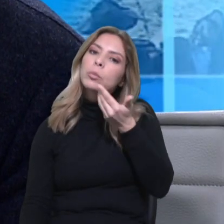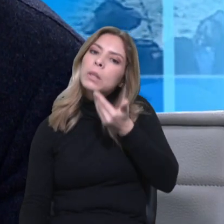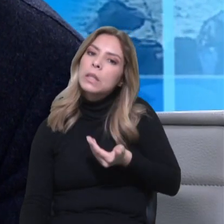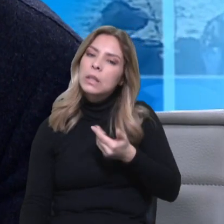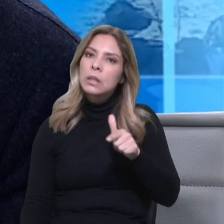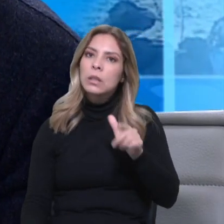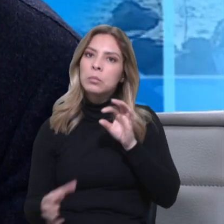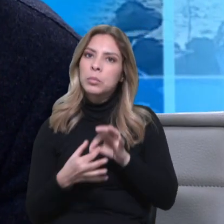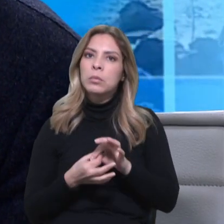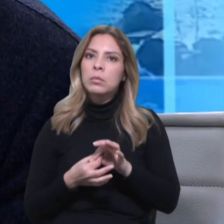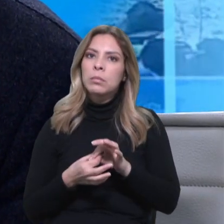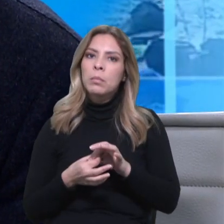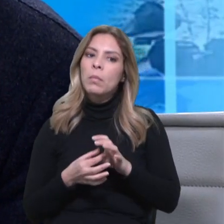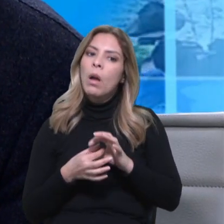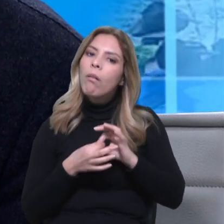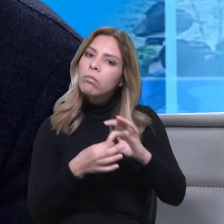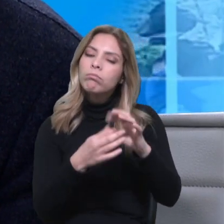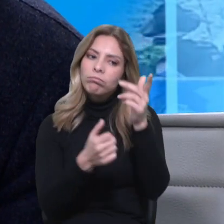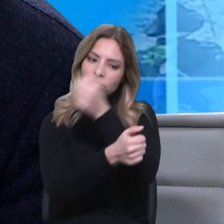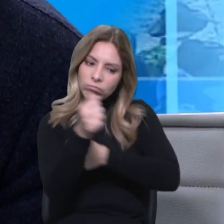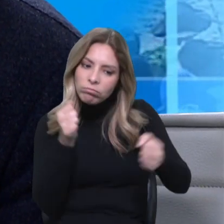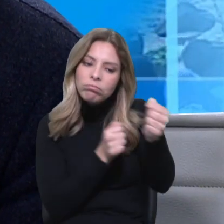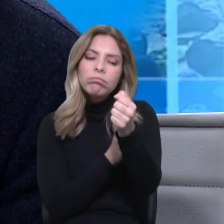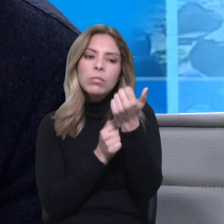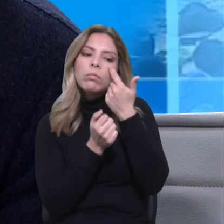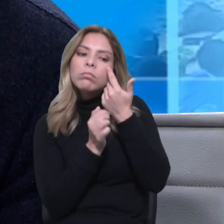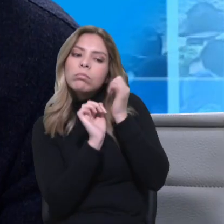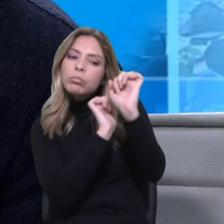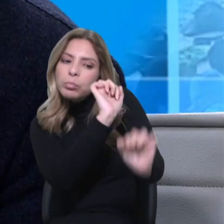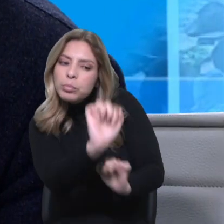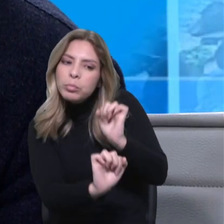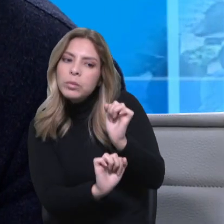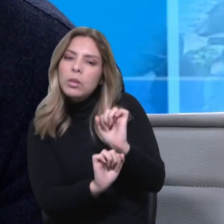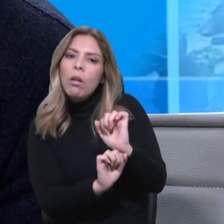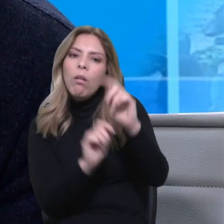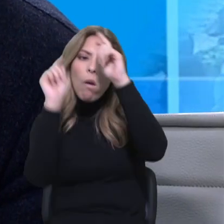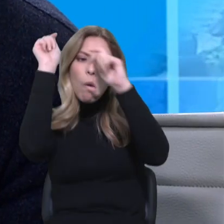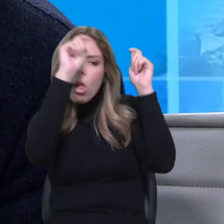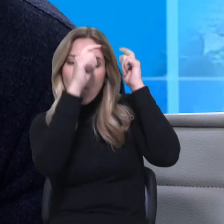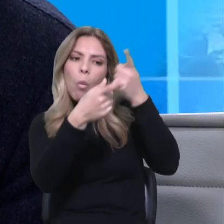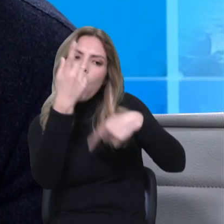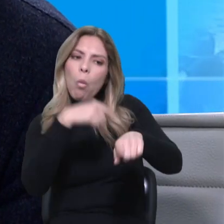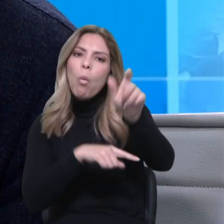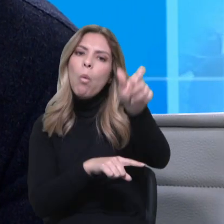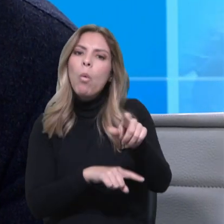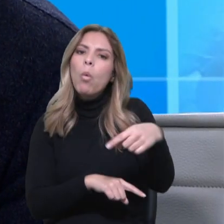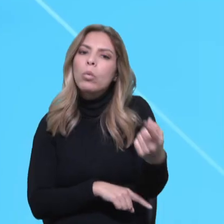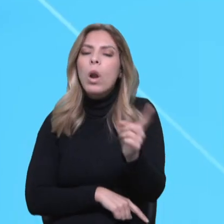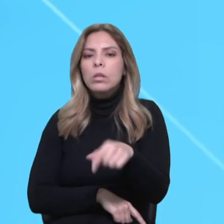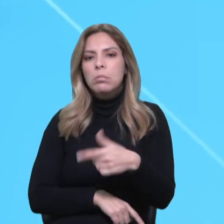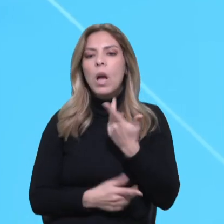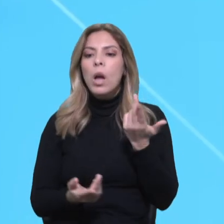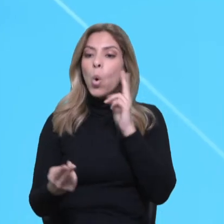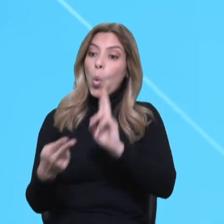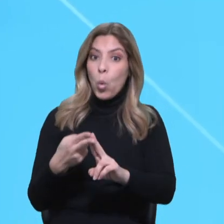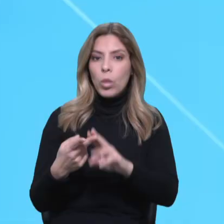experiência de fraternidade, não é? Portanto, que é uma proposta para o mundo, de facto, neste sentido. E o que é que este ponto de encontro permite? Ponto de